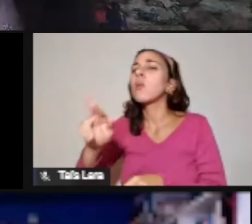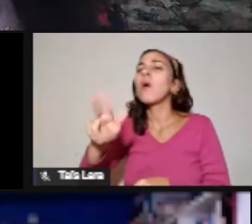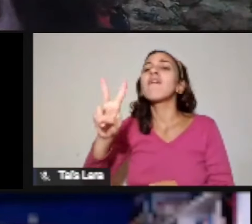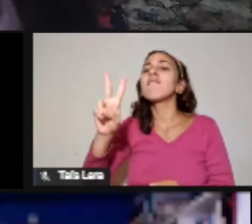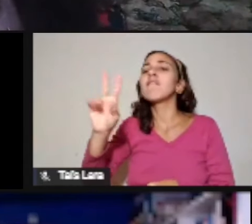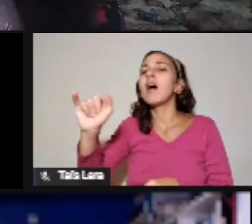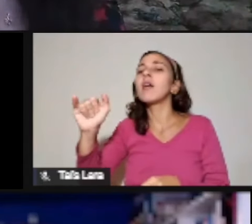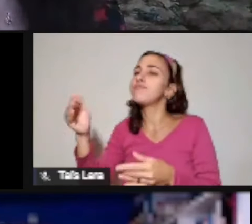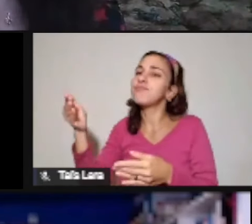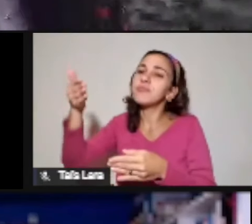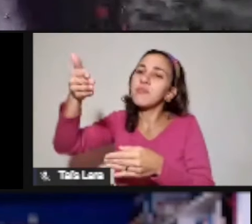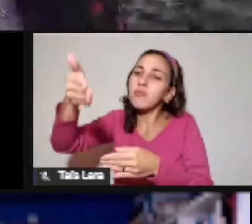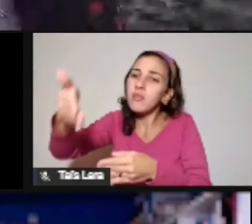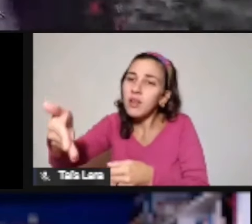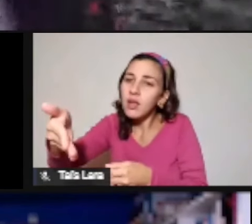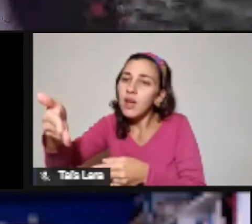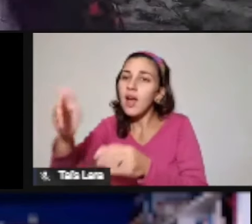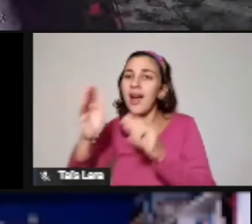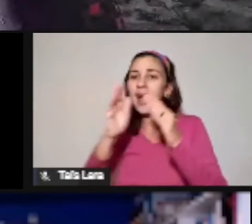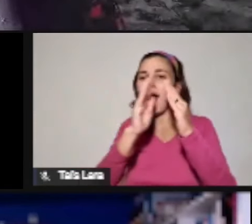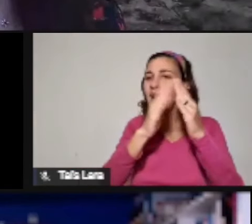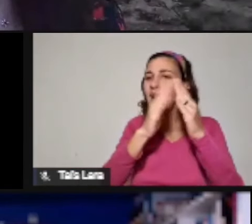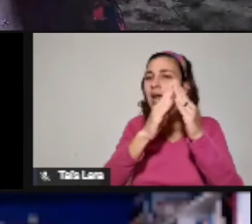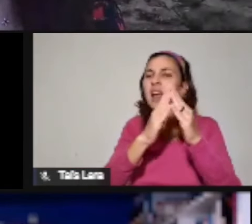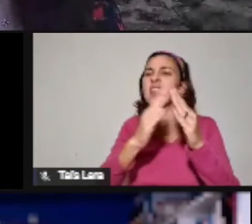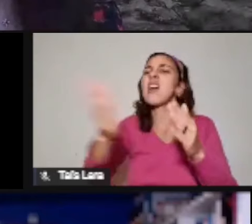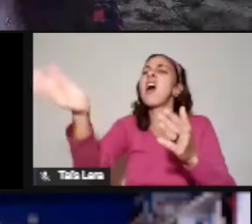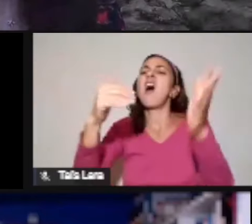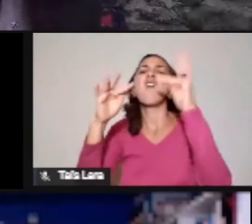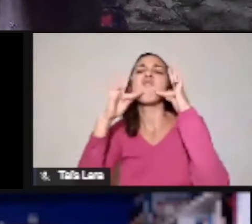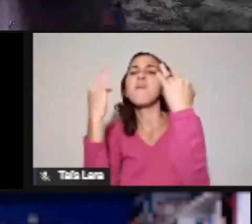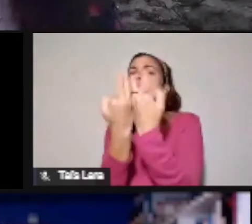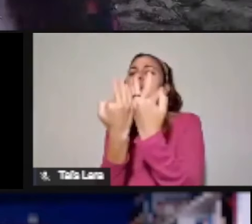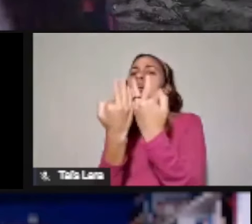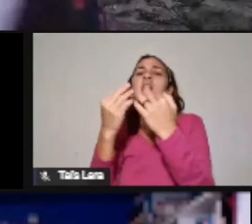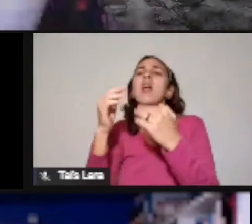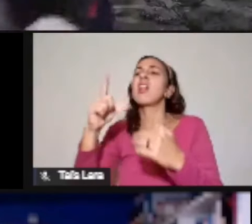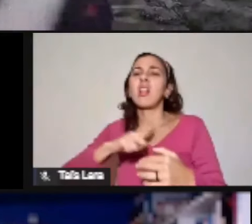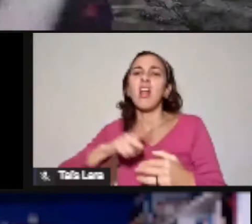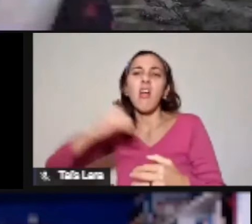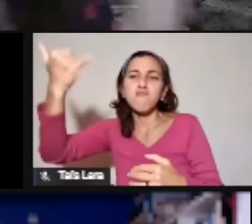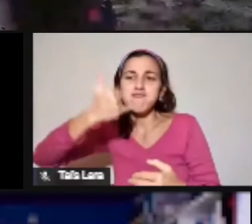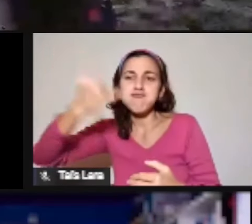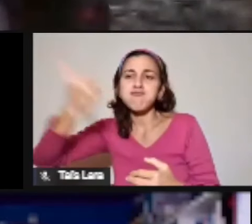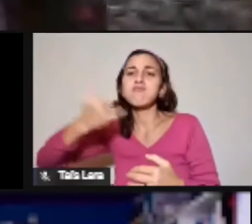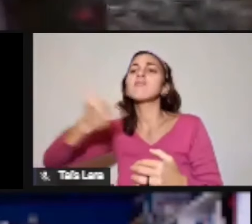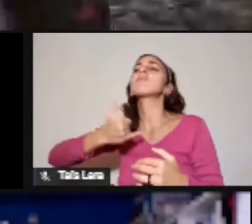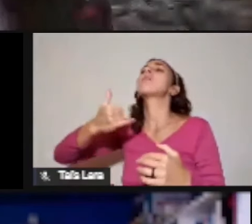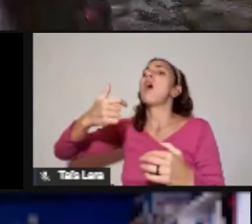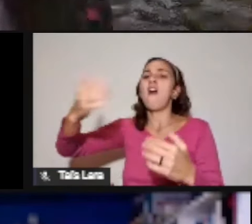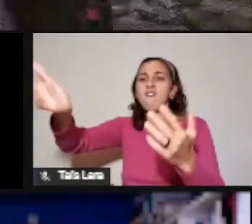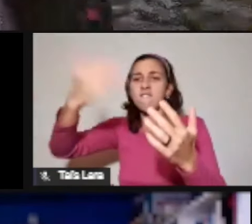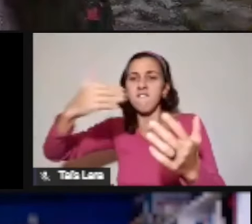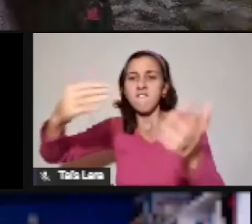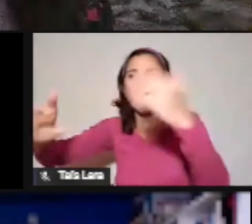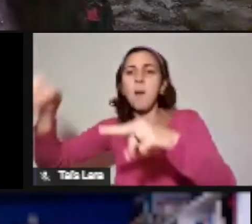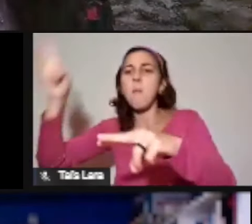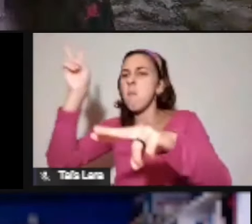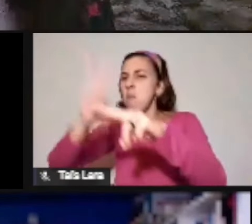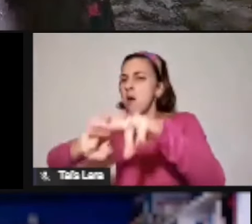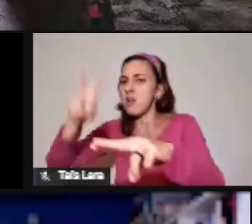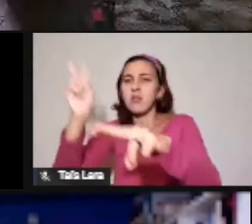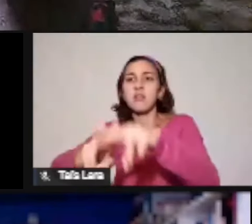do teu bairro, da tua comunidade, e sair levando todo mundo. Ó, teve uma denúncia, vamos levar todo mundo, porque vai que essa criança está